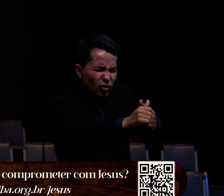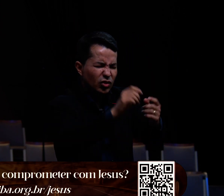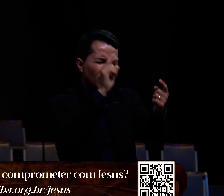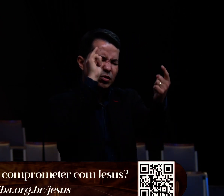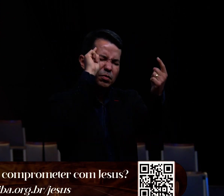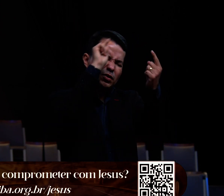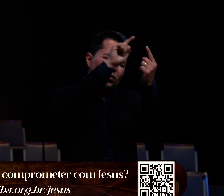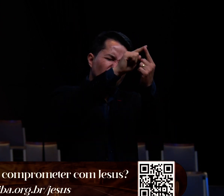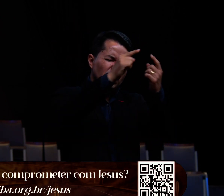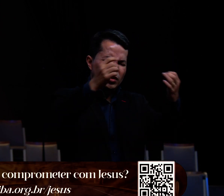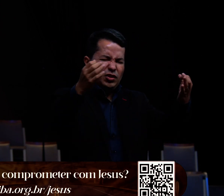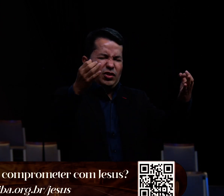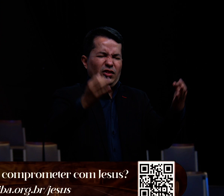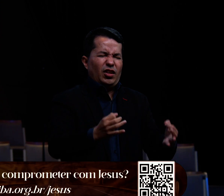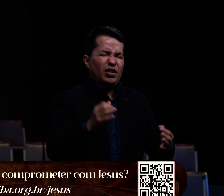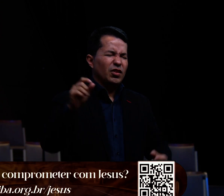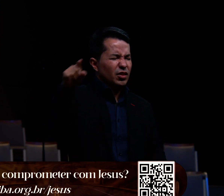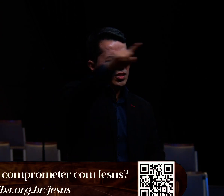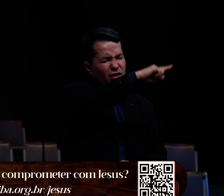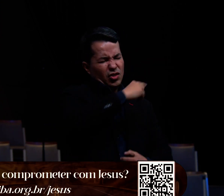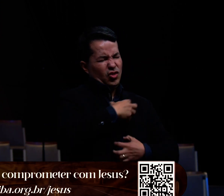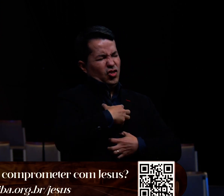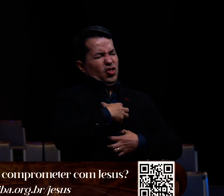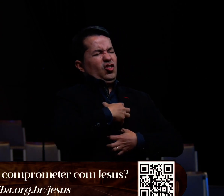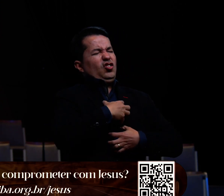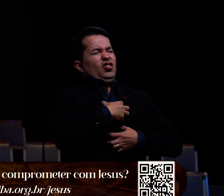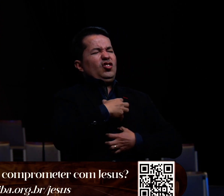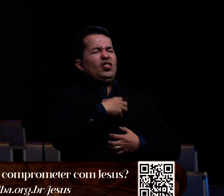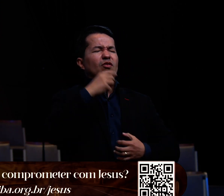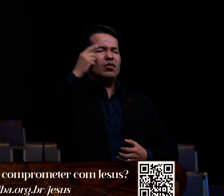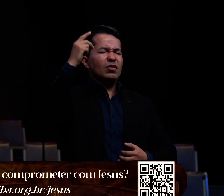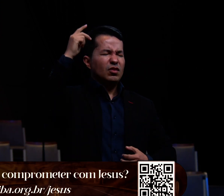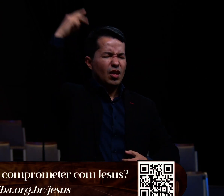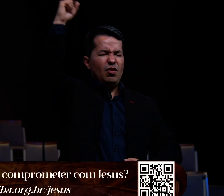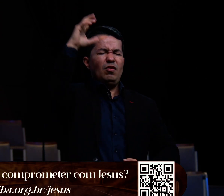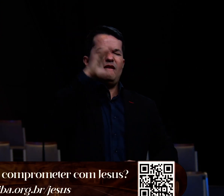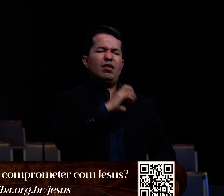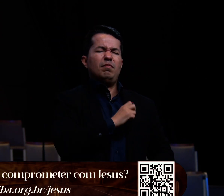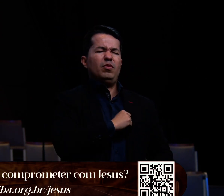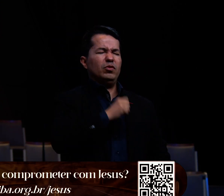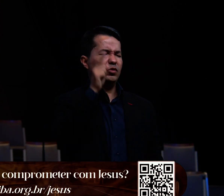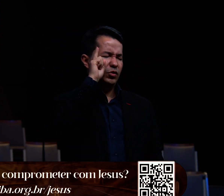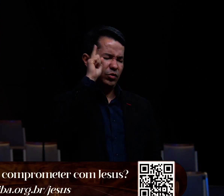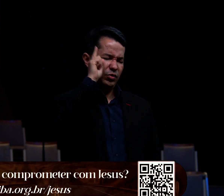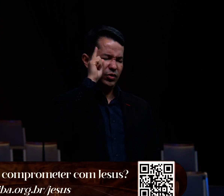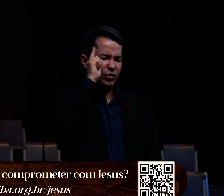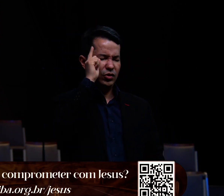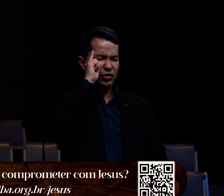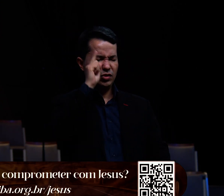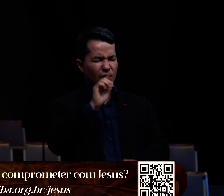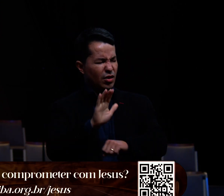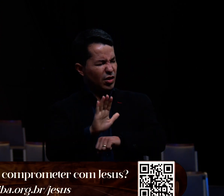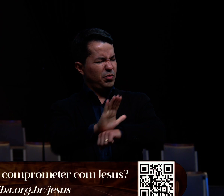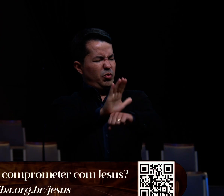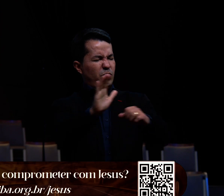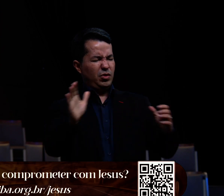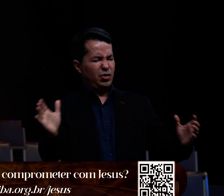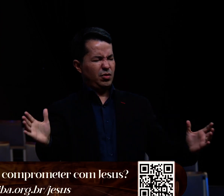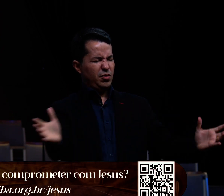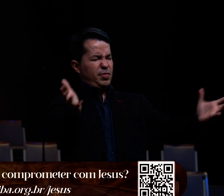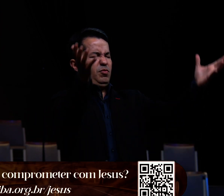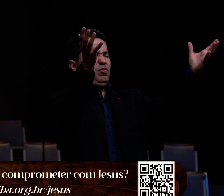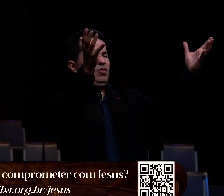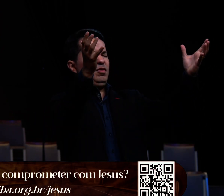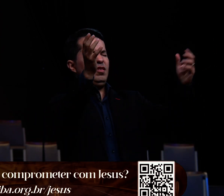cada um, conduzir as suas vidas, dar um novo objetivo, que eles possam sentir de fato o teu amor todos os